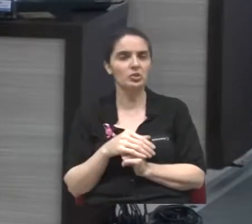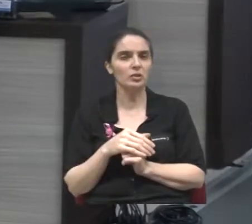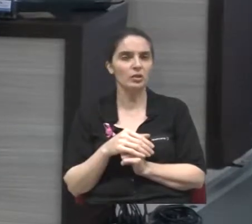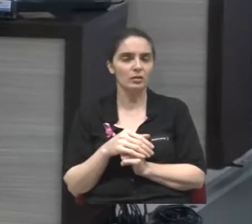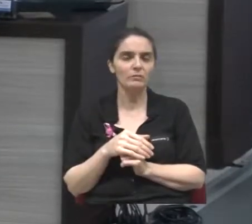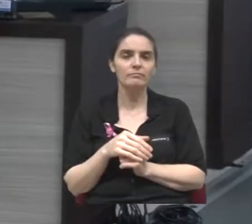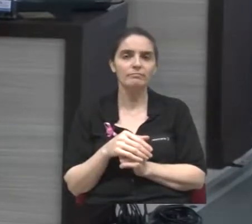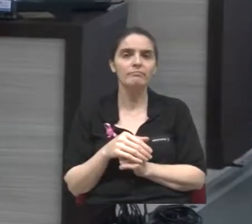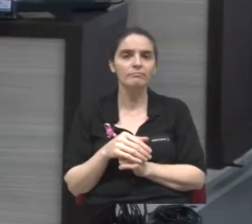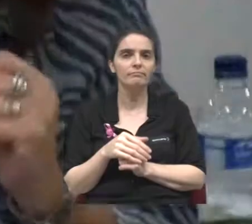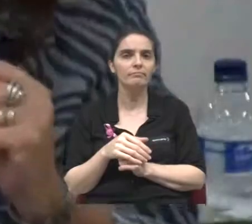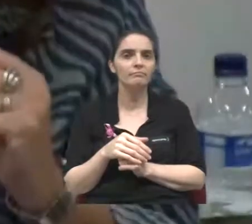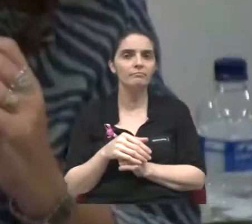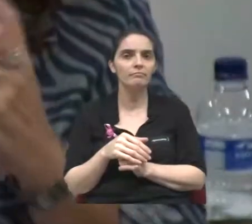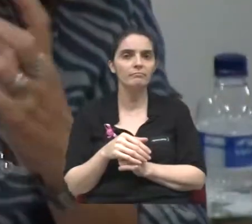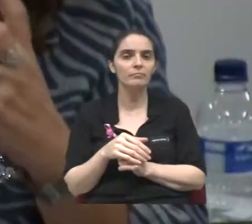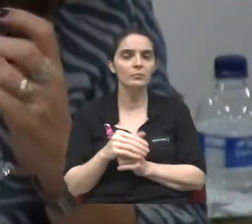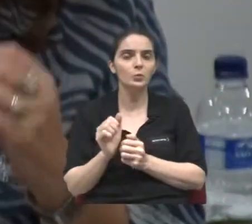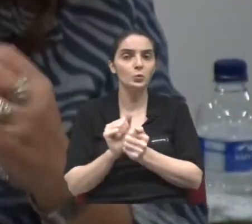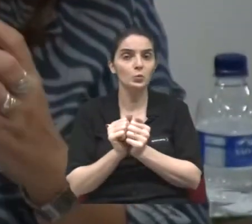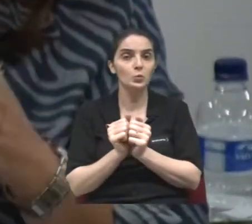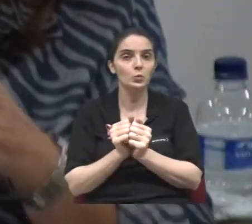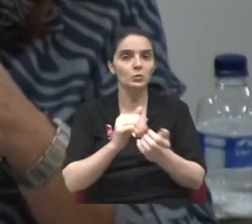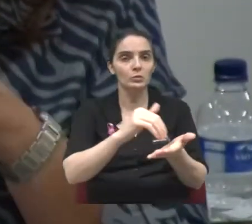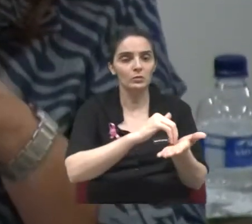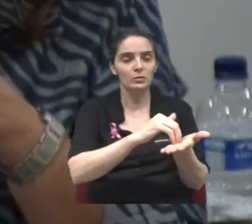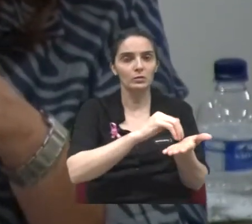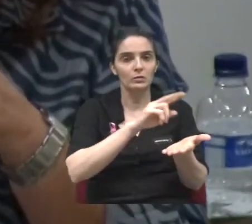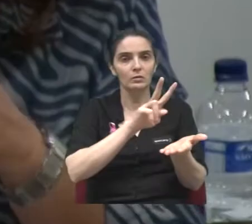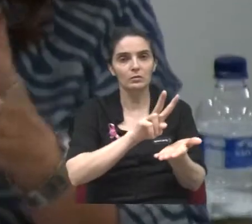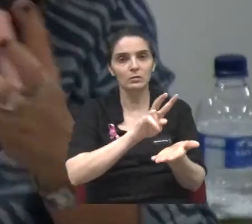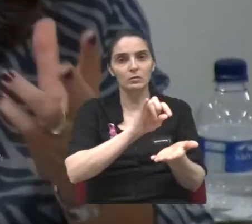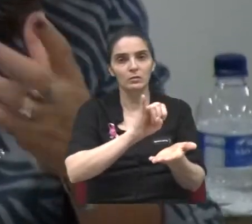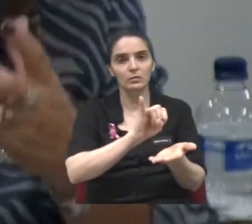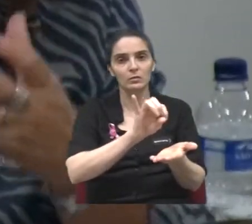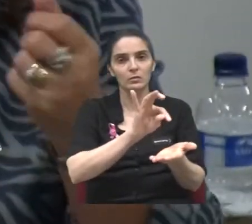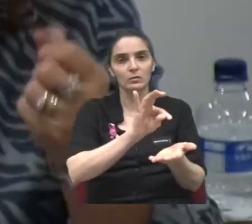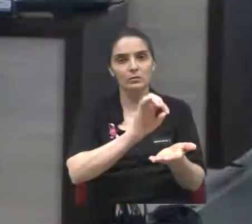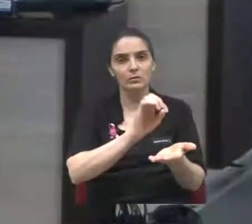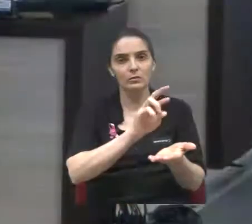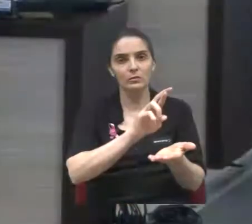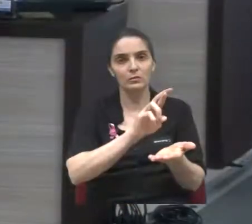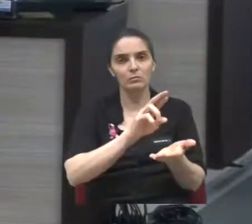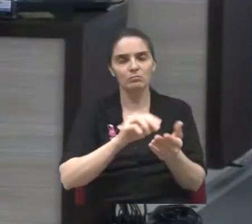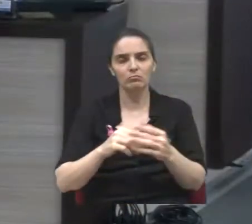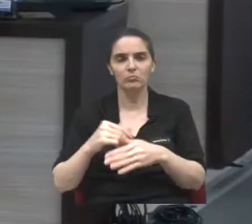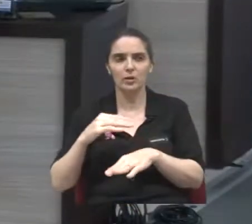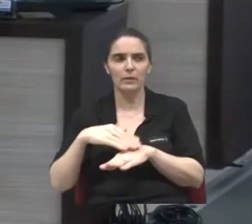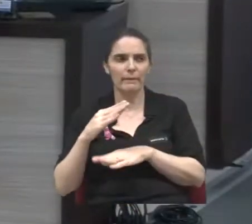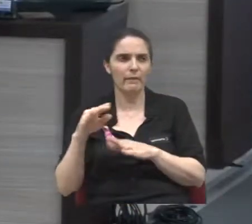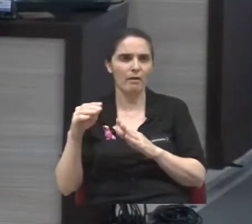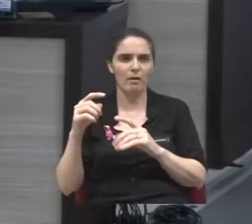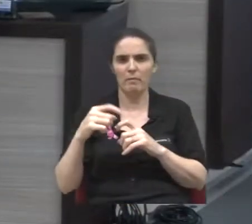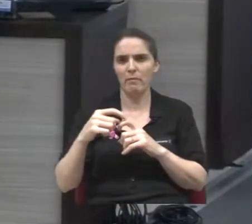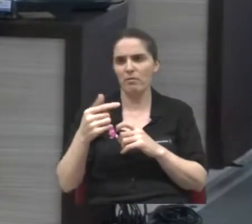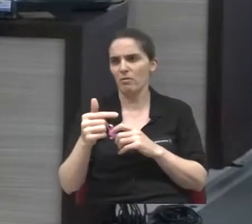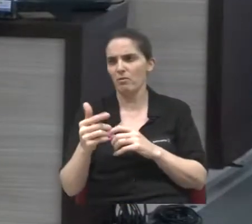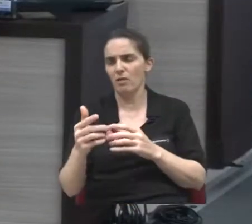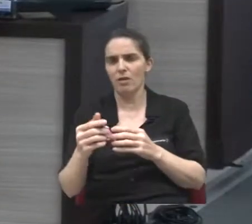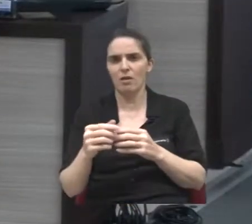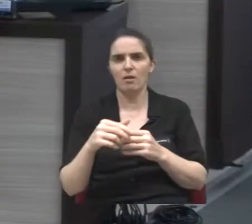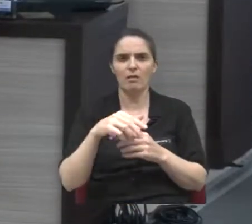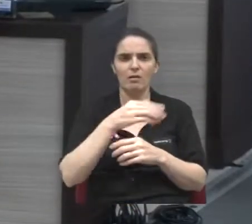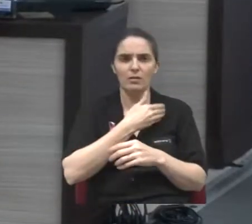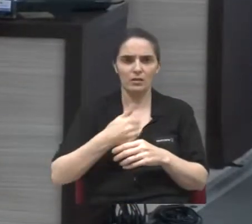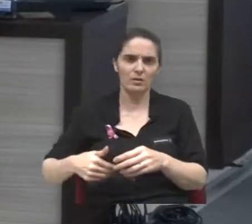doutor Vitor, uma coisa mais direta para a gente poder... Porque, assim, em relação ao programa, não tem, tem uma resposta, governo federal? O que é que a gente